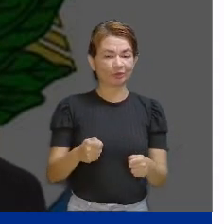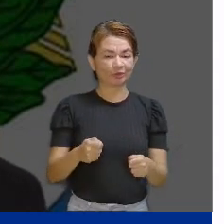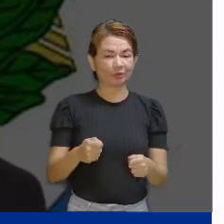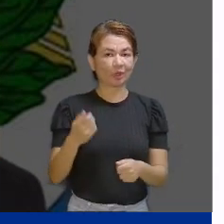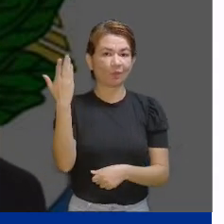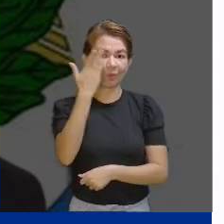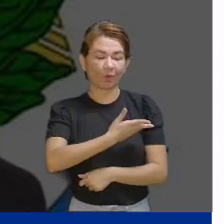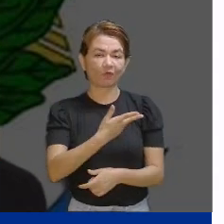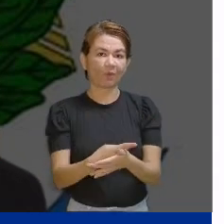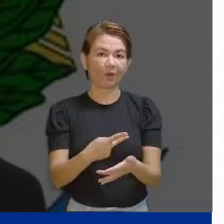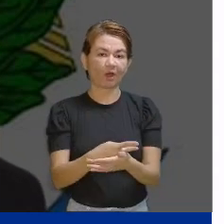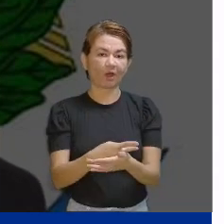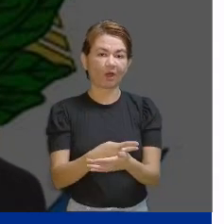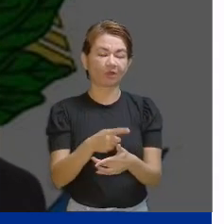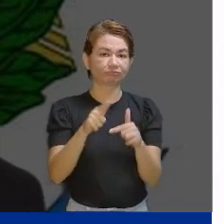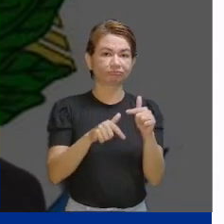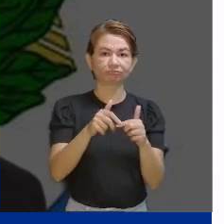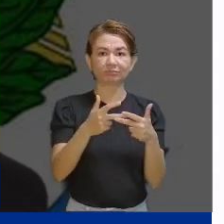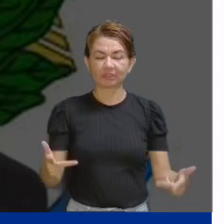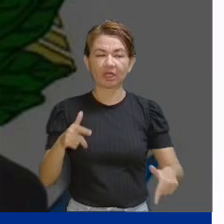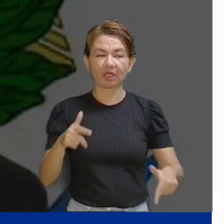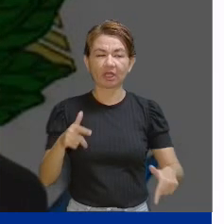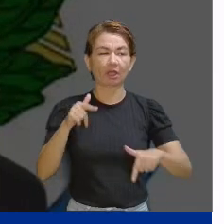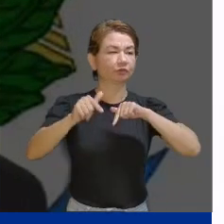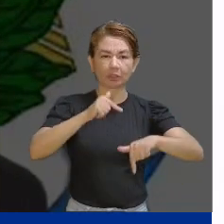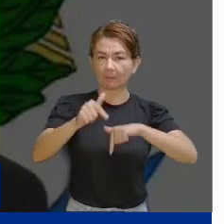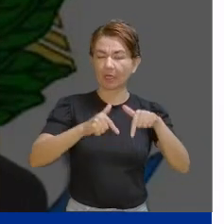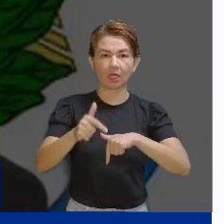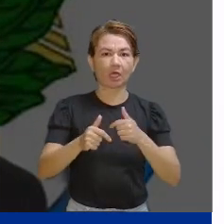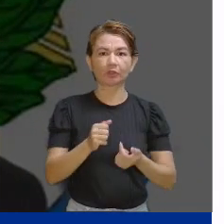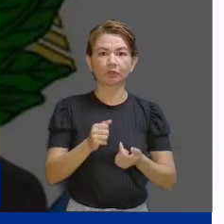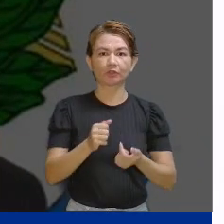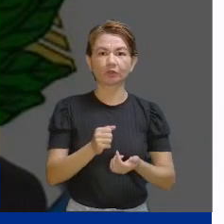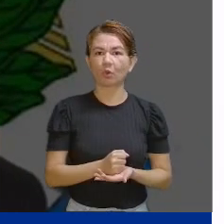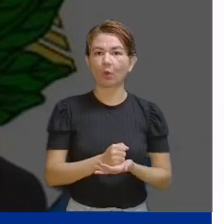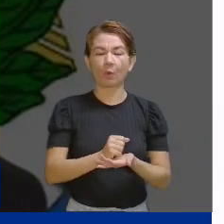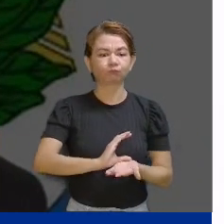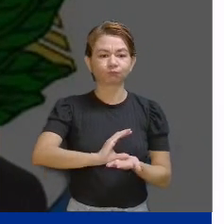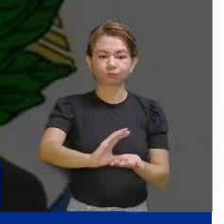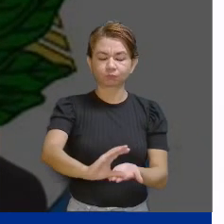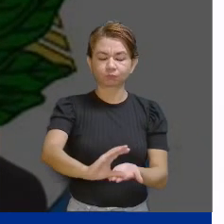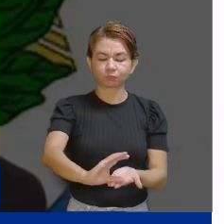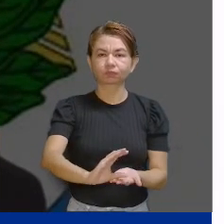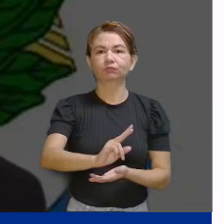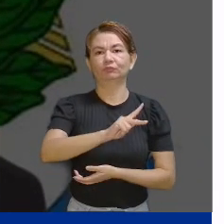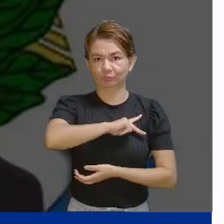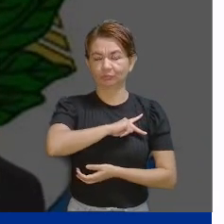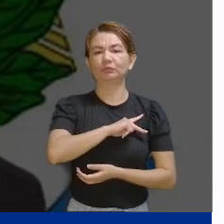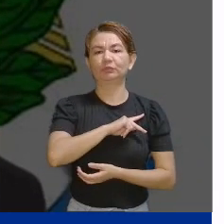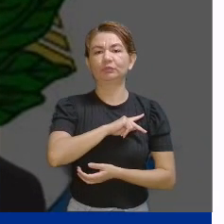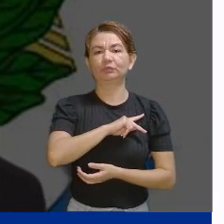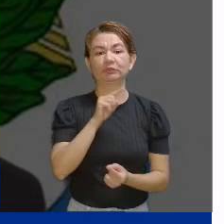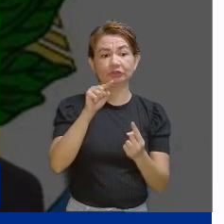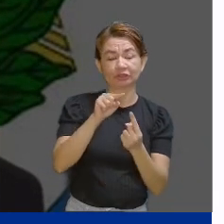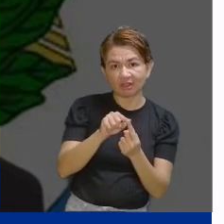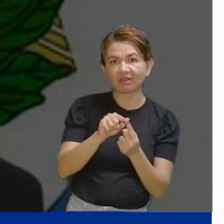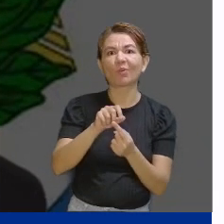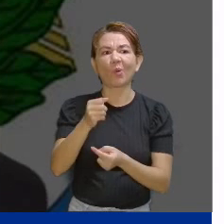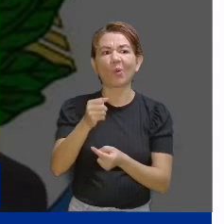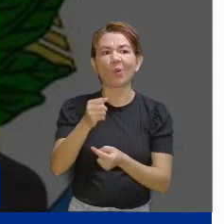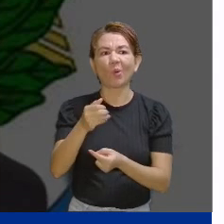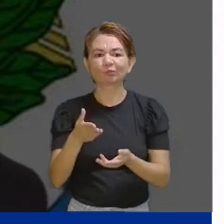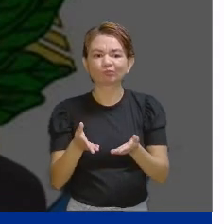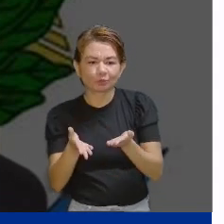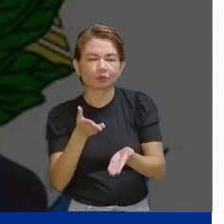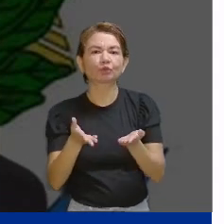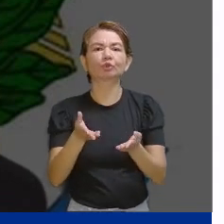o uso indevido de materiais ou serviços custeados pelo poder público para promover, direta ou indiretamente,